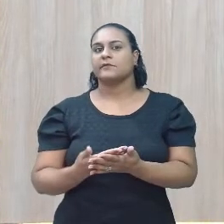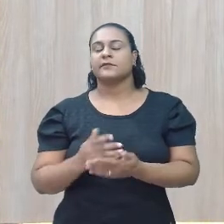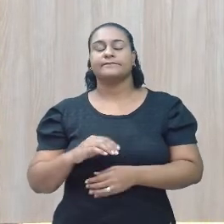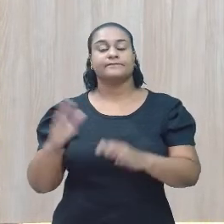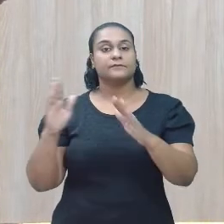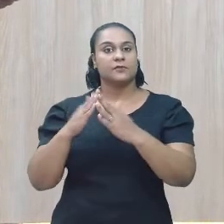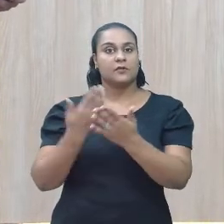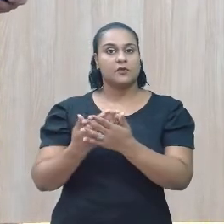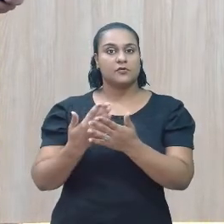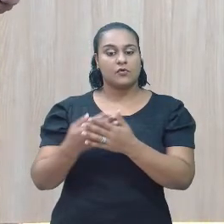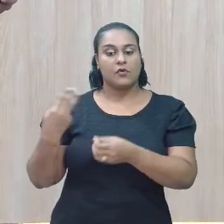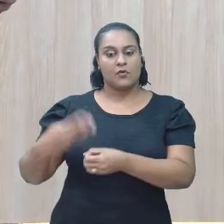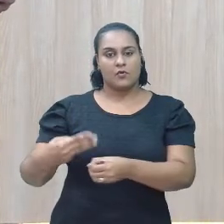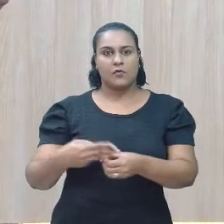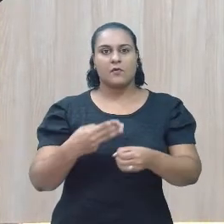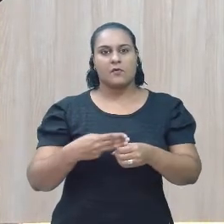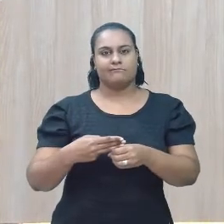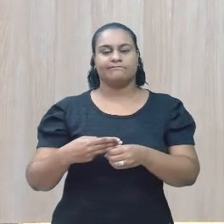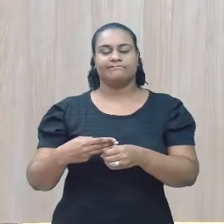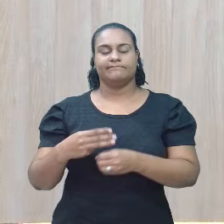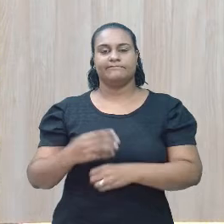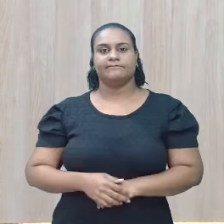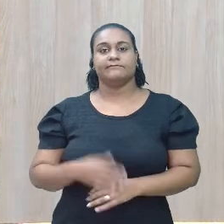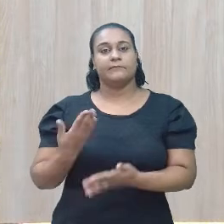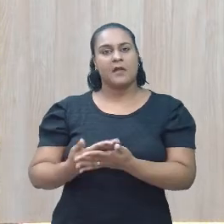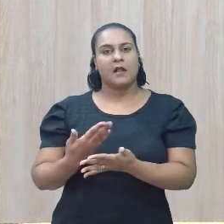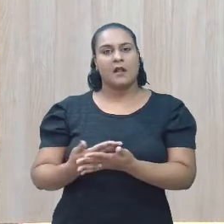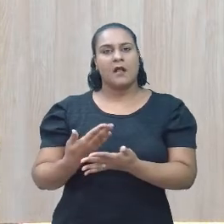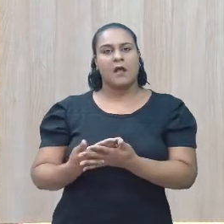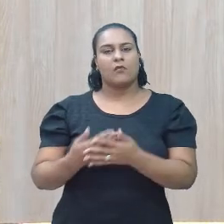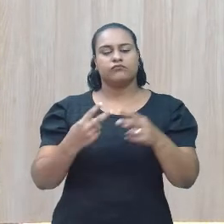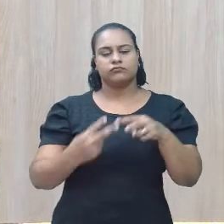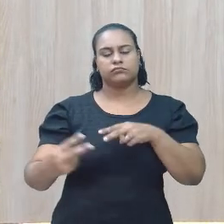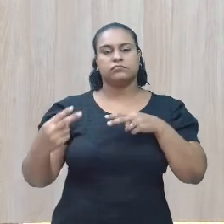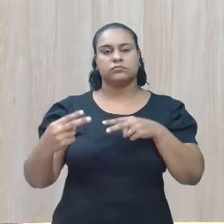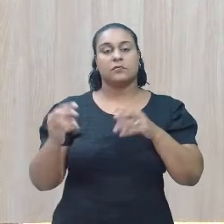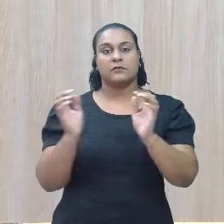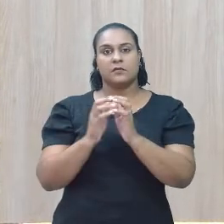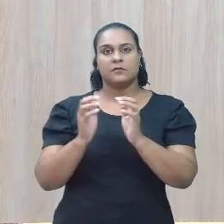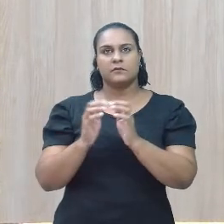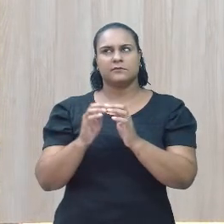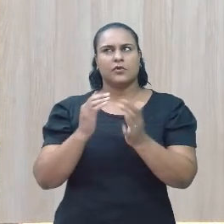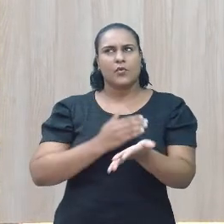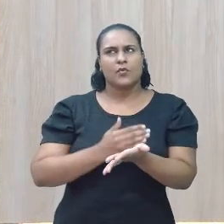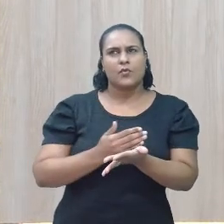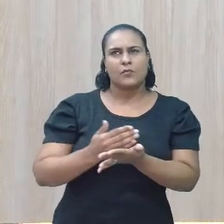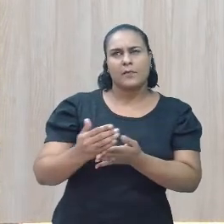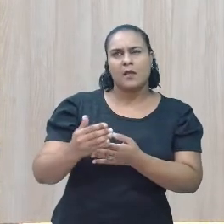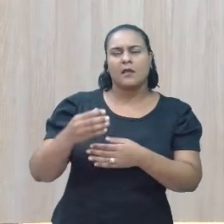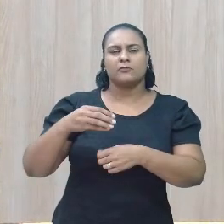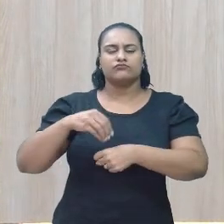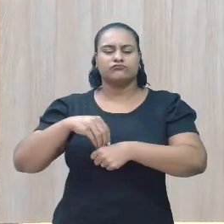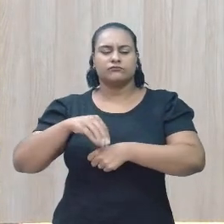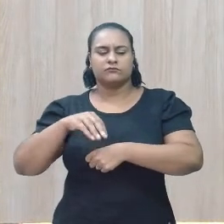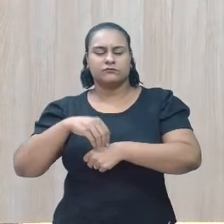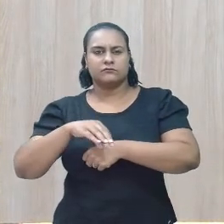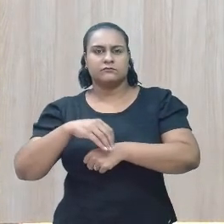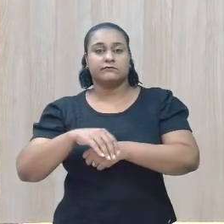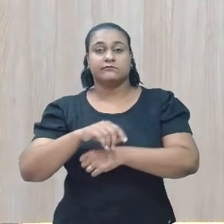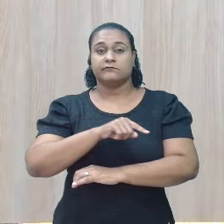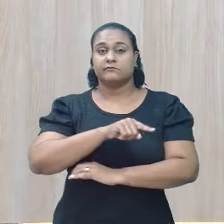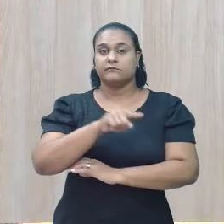Municipal para Aulas Digitais do Recife, tá certo? E sempre como a gente traz no começo da aula, né, algumas orientações para que